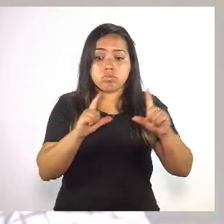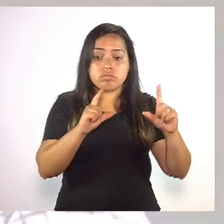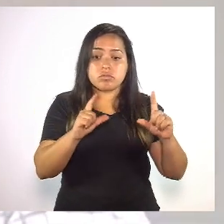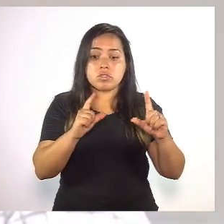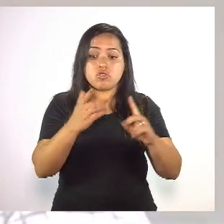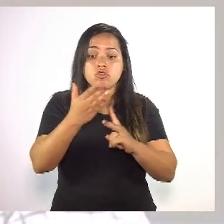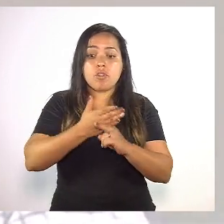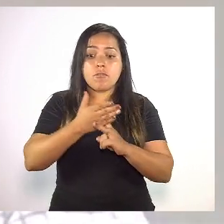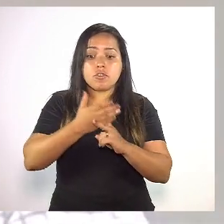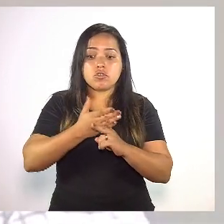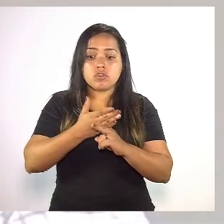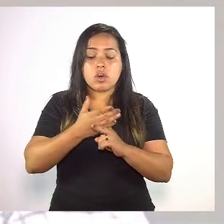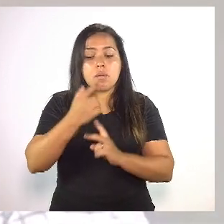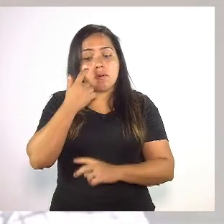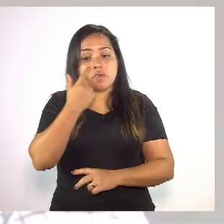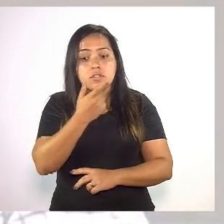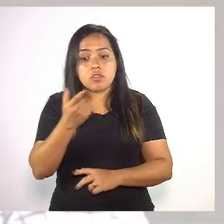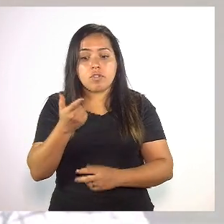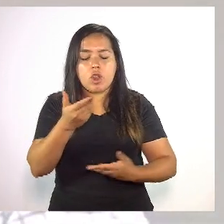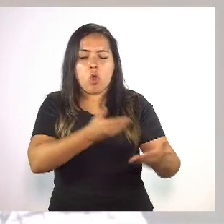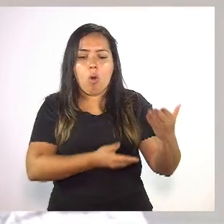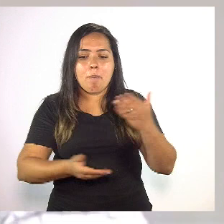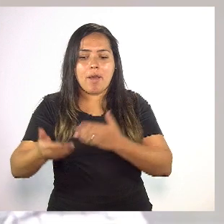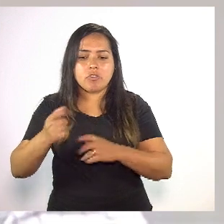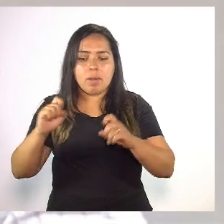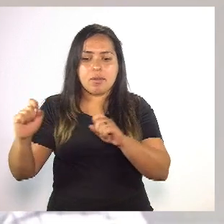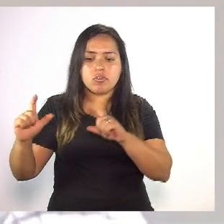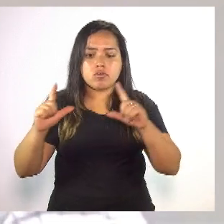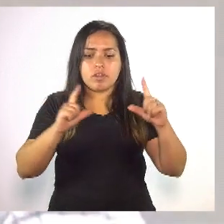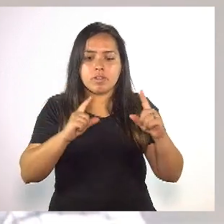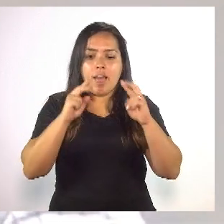poder encaminhar para os senhores a apresentação.